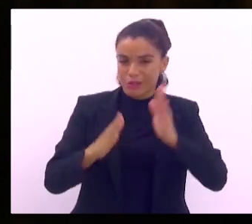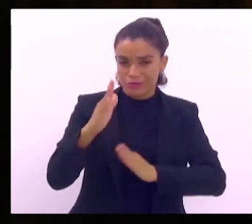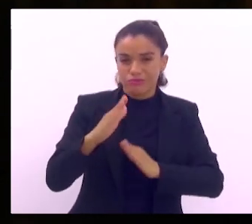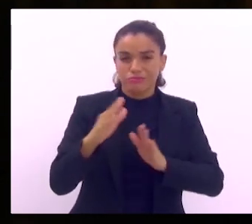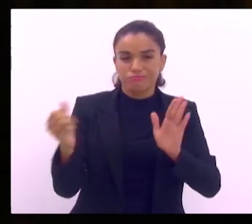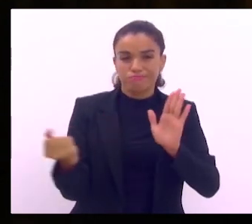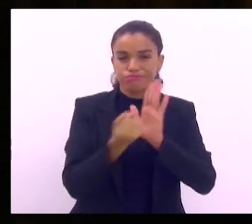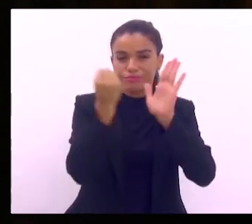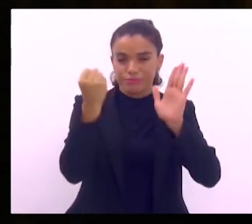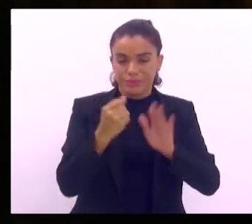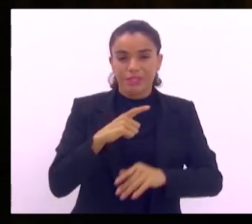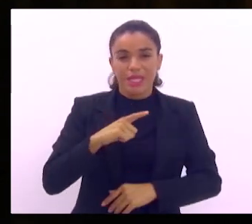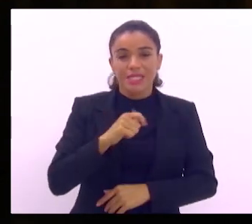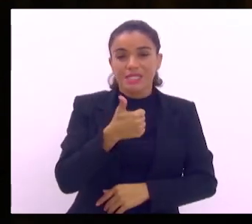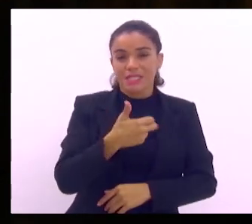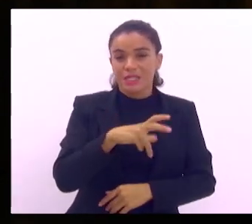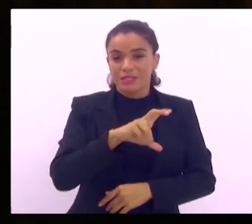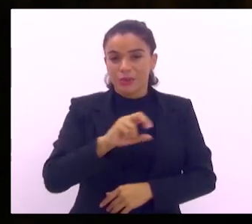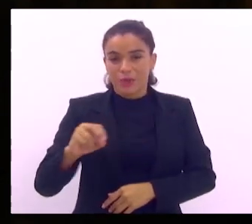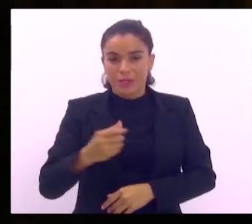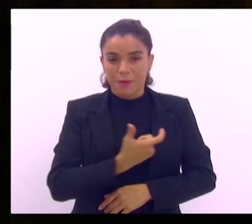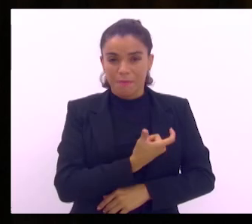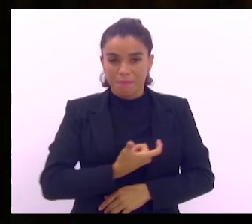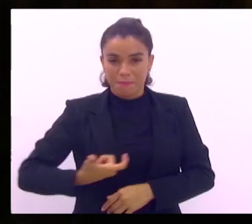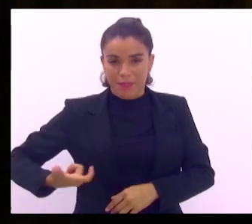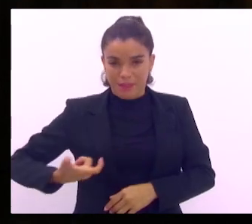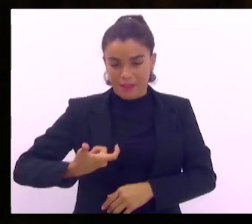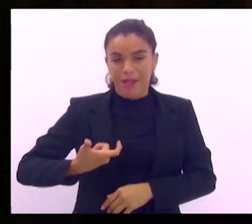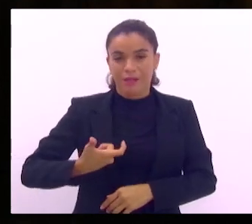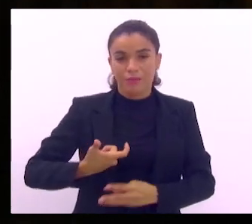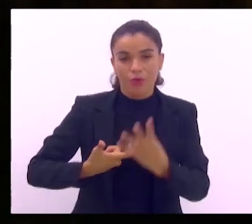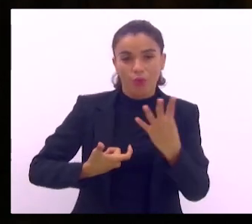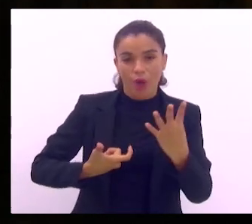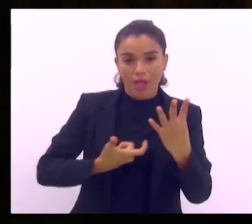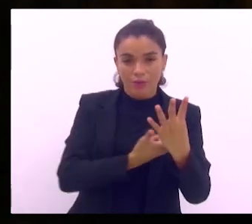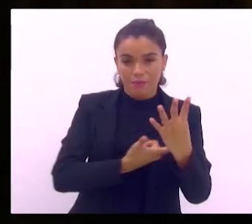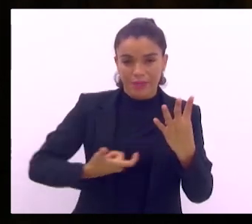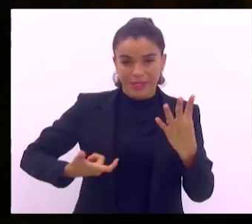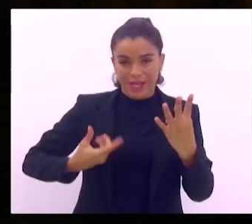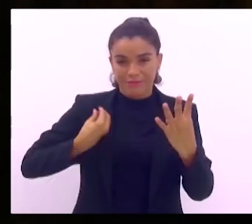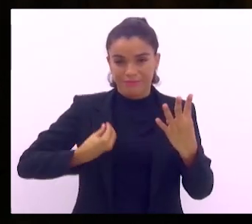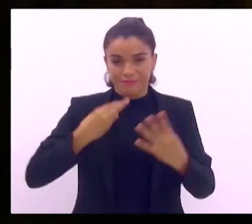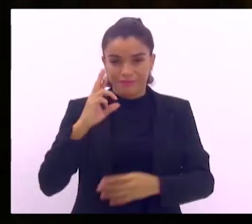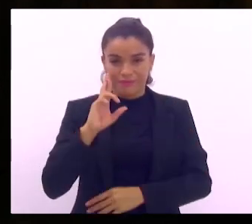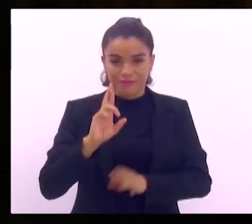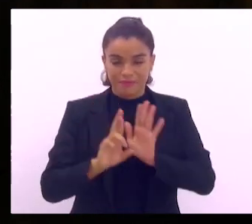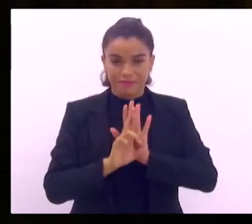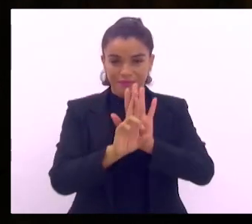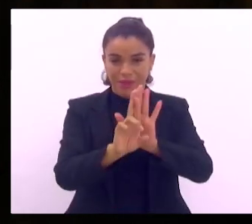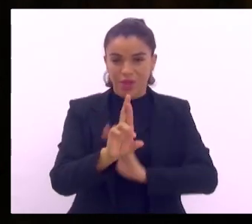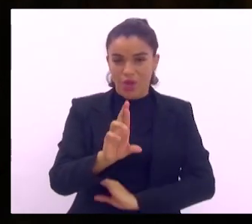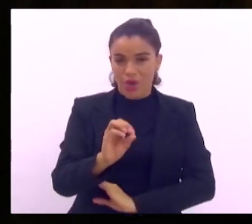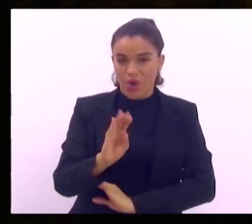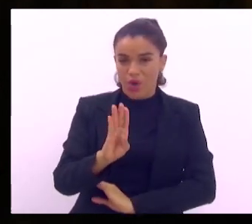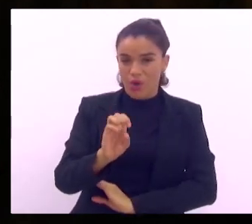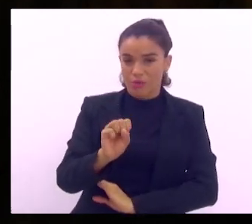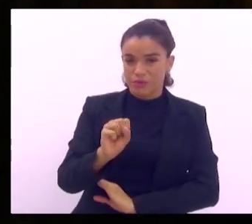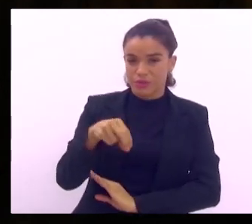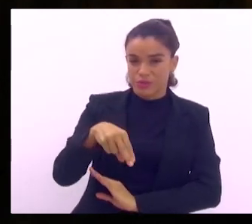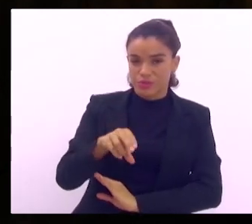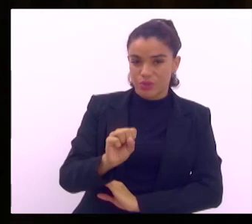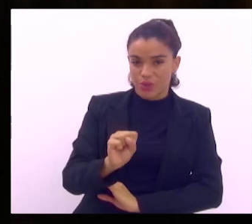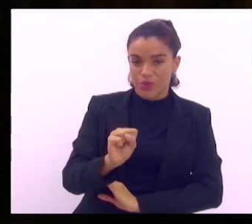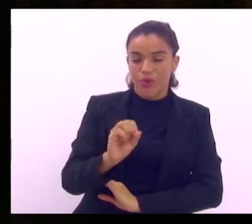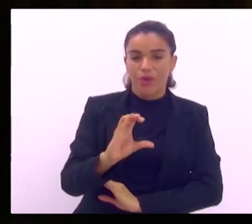medalhas olímpicas em toda a sua história, e nós temos 4 nessa sala hoje. Nós temos Robson Caetano com 2 medalhas olímpicas,